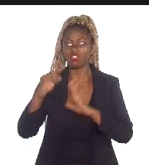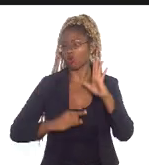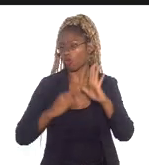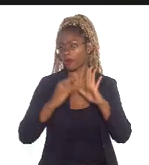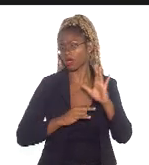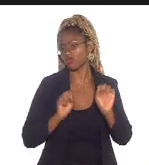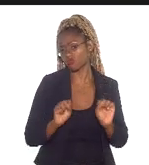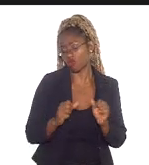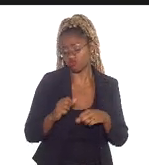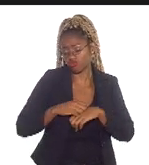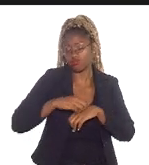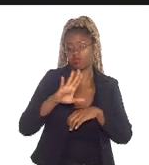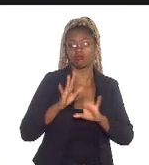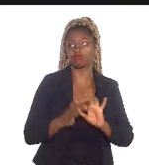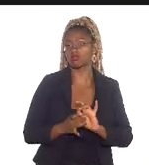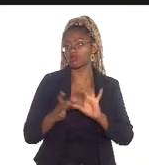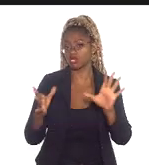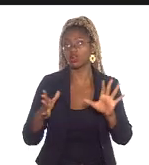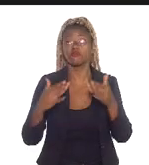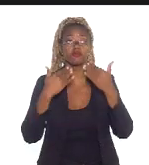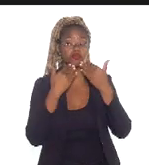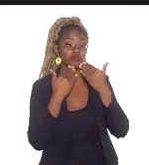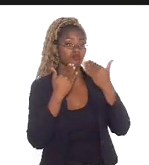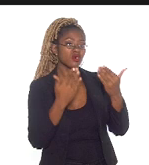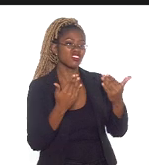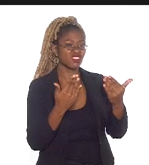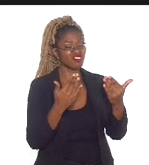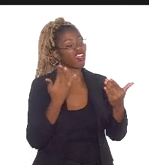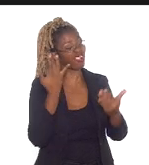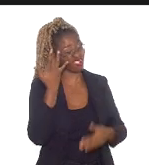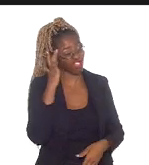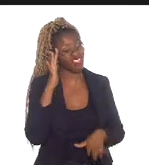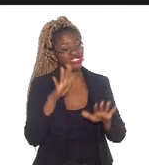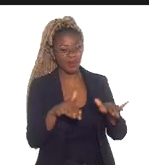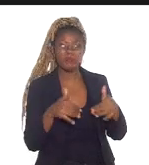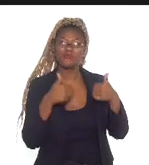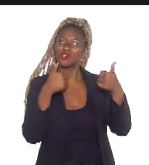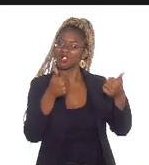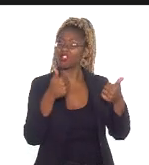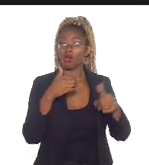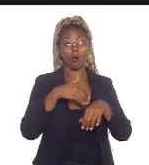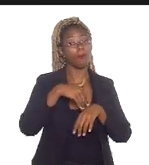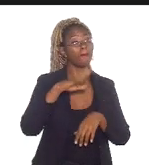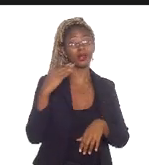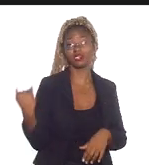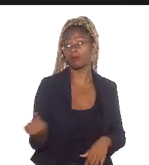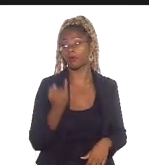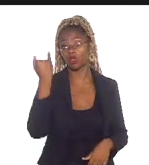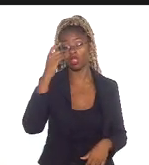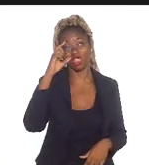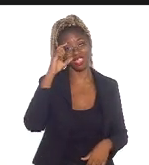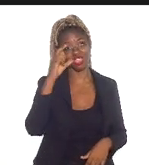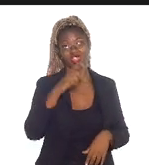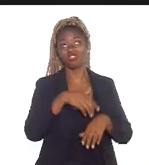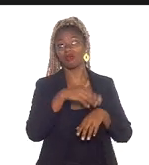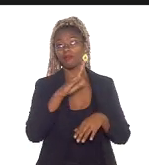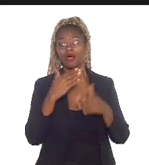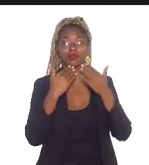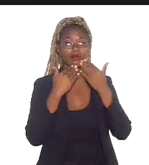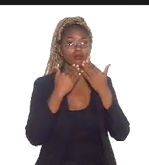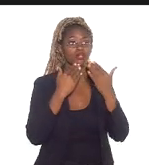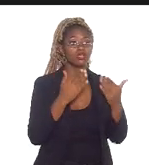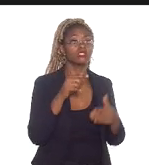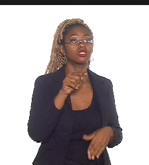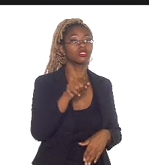documento. Para exposição, eu acho que fica mais importante, mais interessante apresentar de